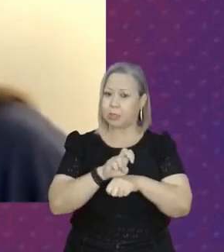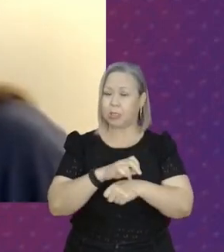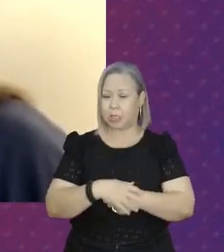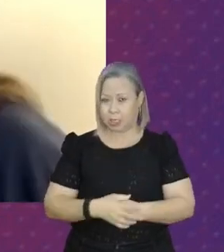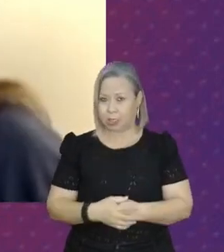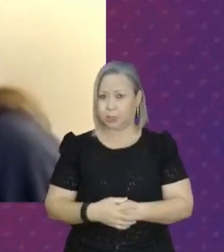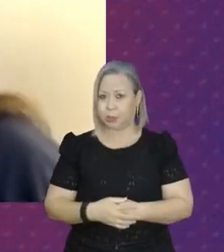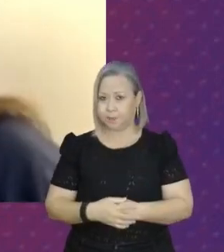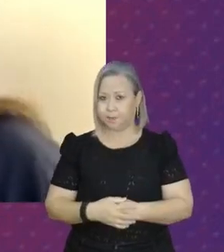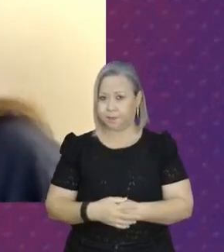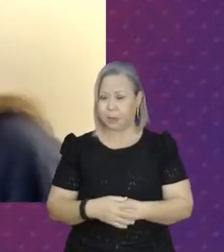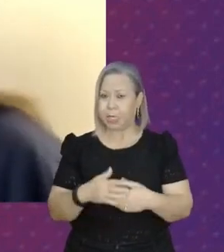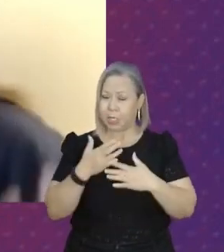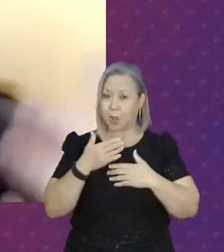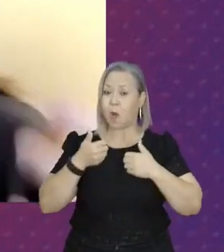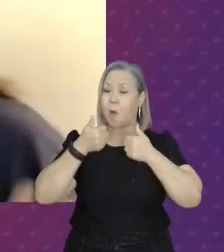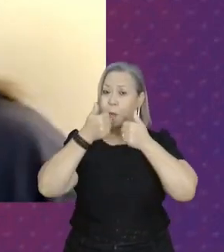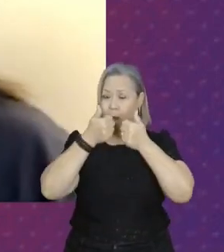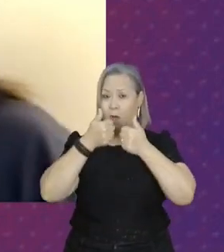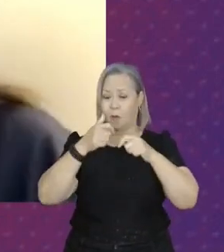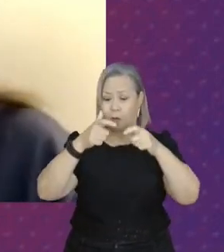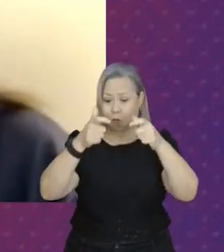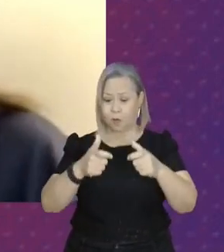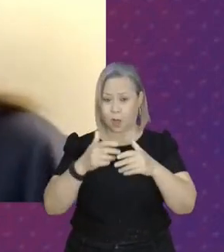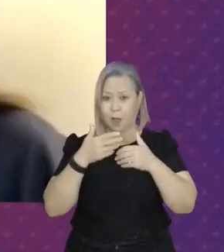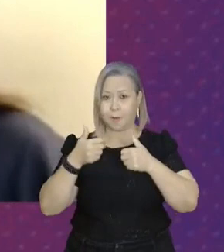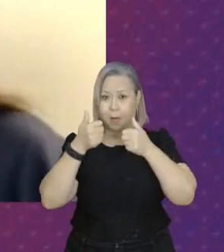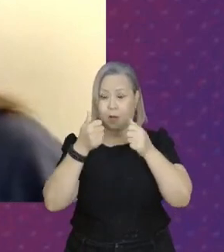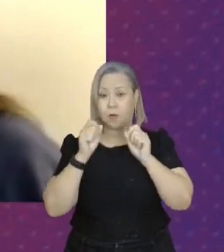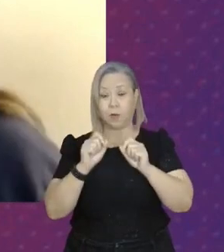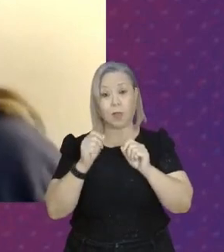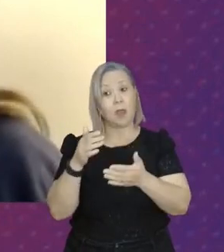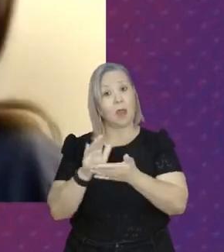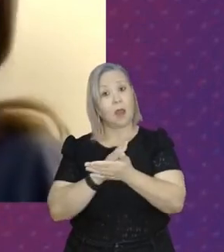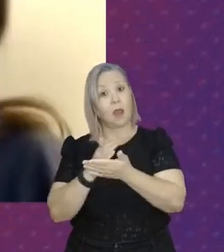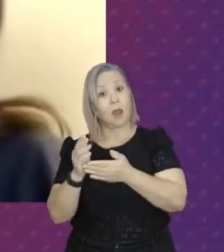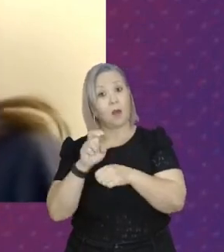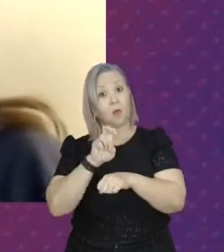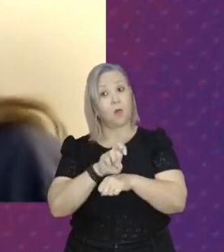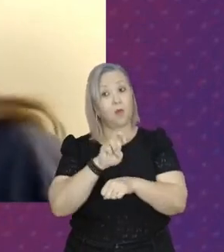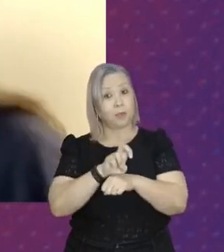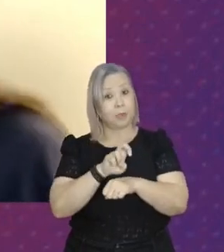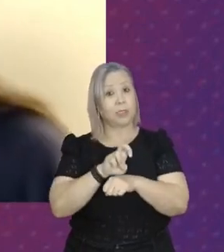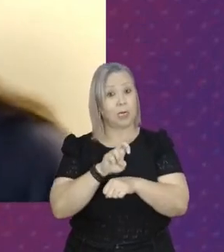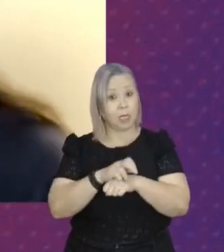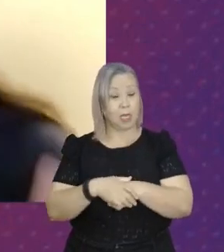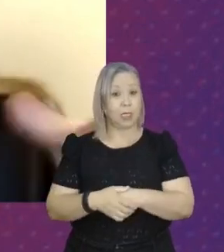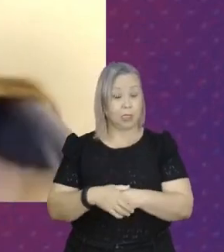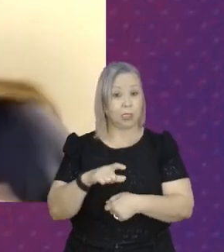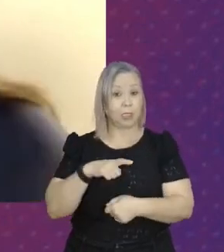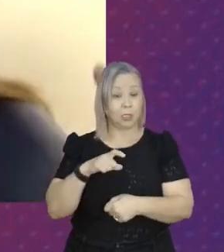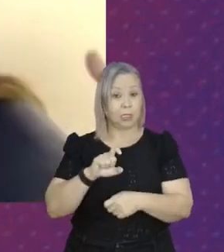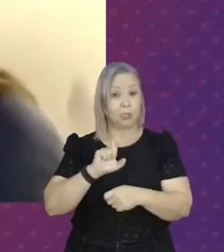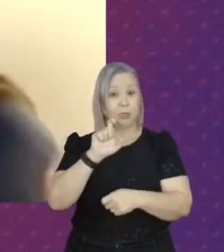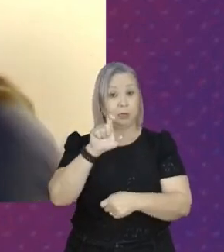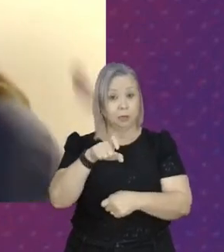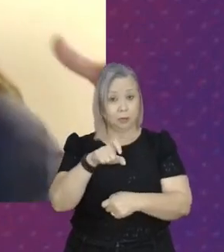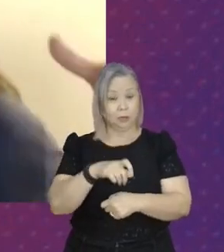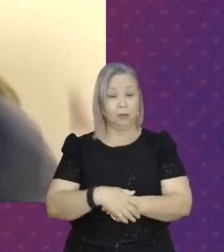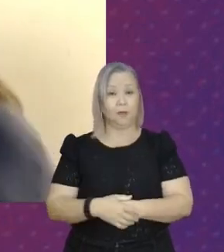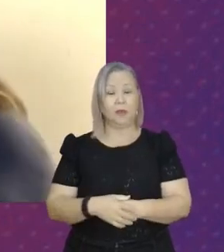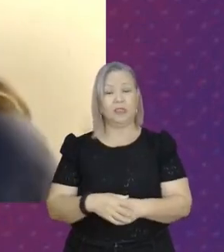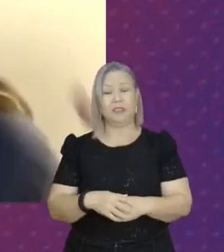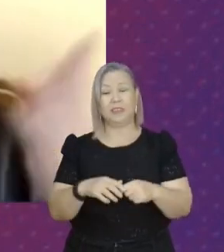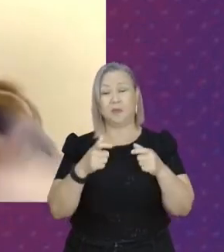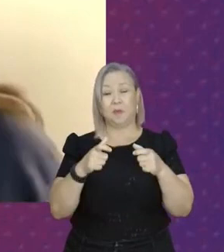espaço bem melhor do que algumas creches, inclusive conveniadas, que são lugares